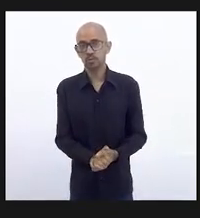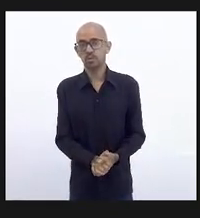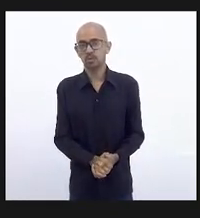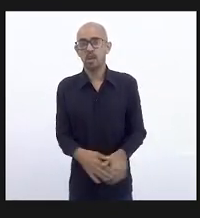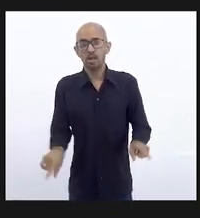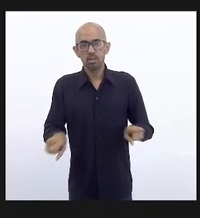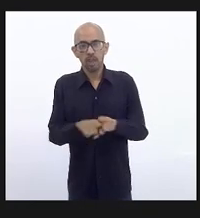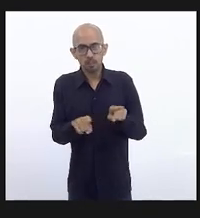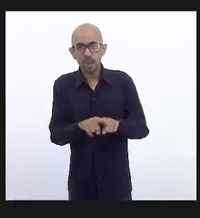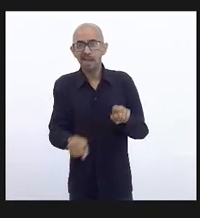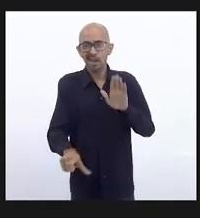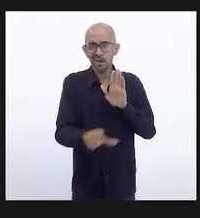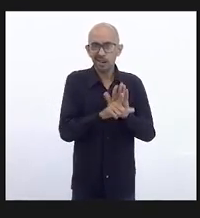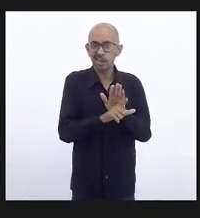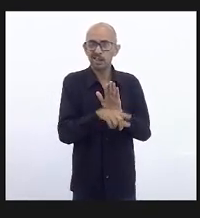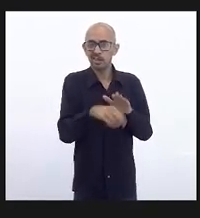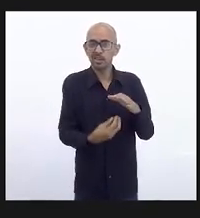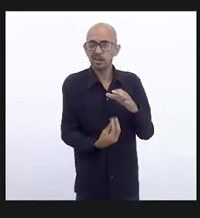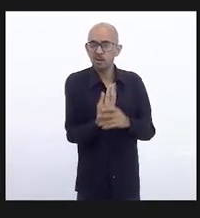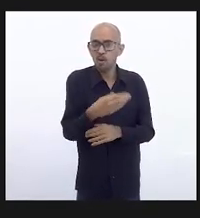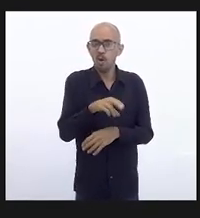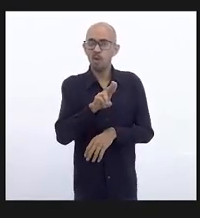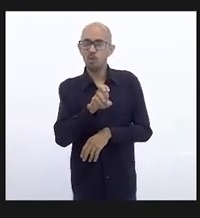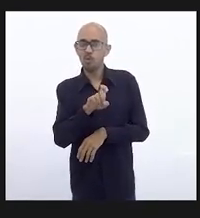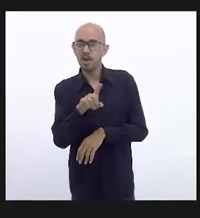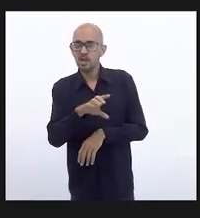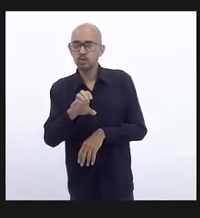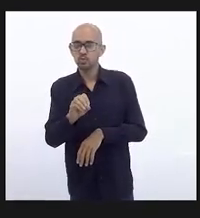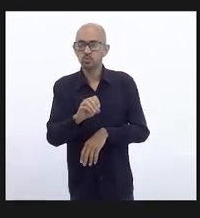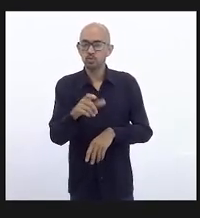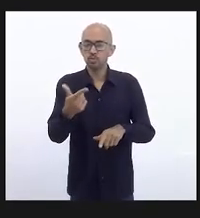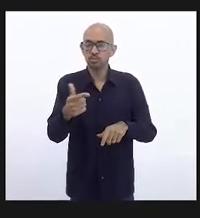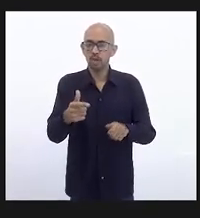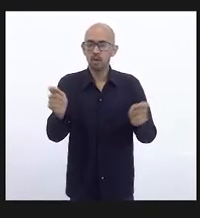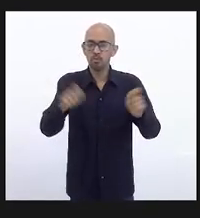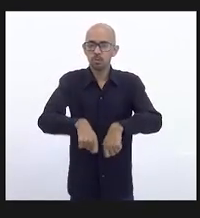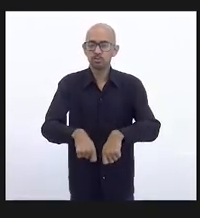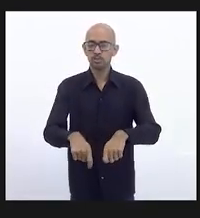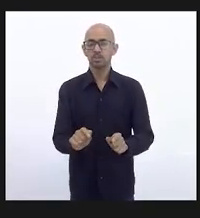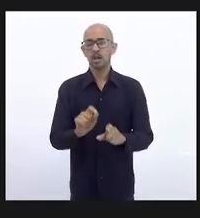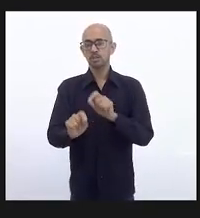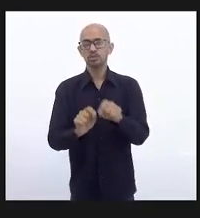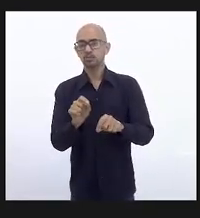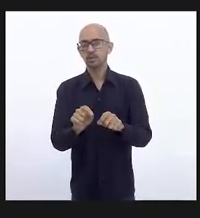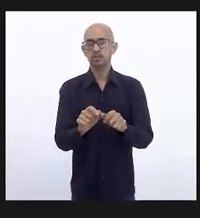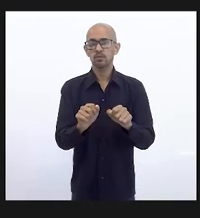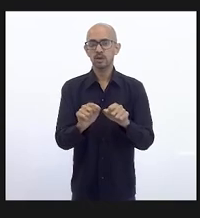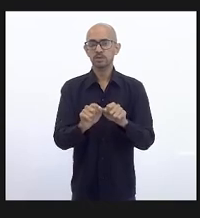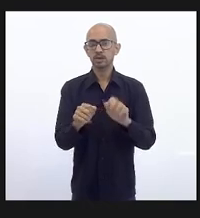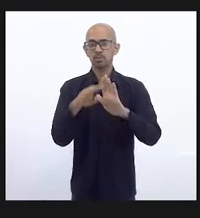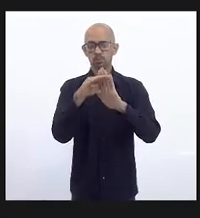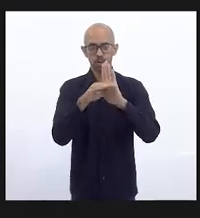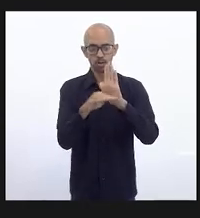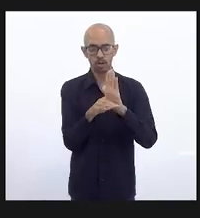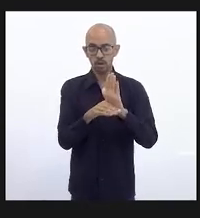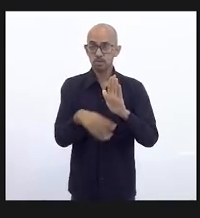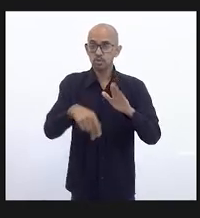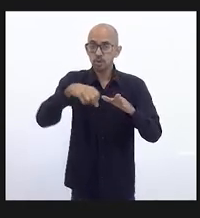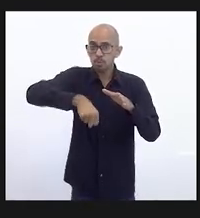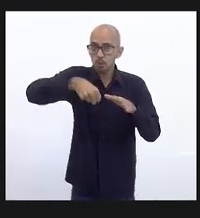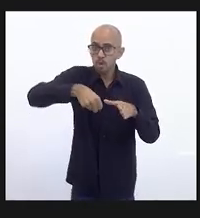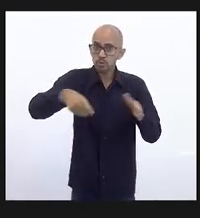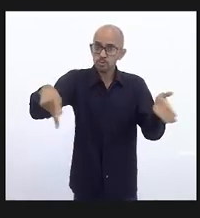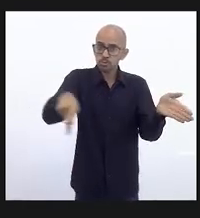a lei que criou a UESO a criou sem a possibilidade de ter um programa de bolsas próprio.